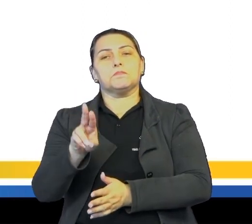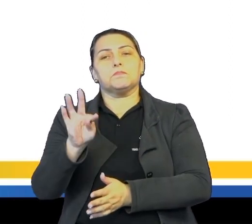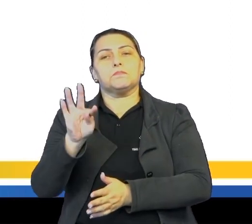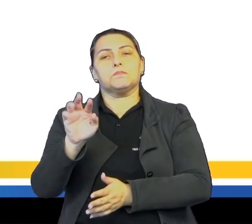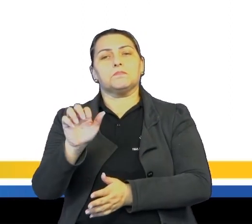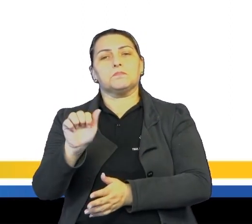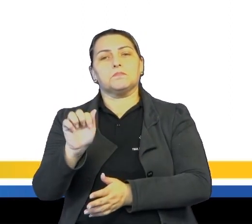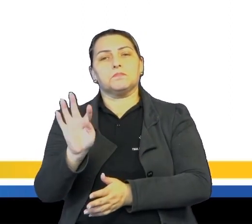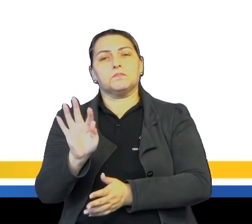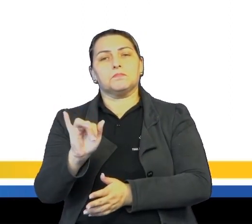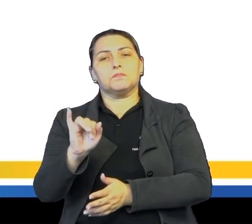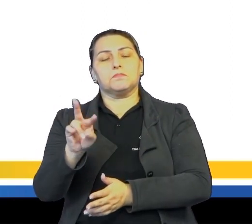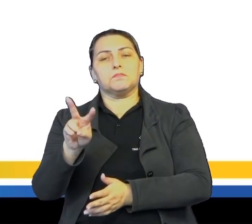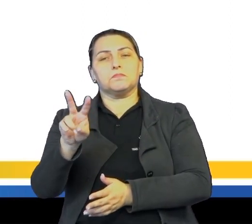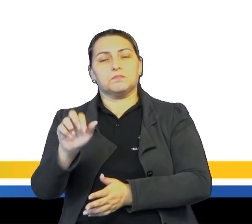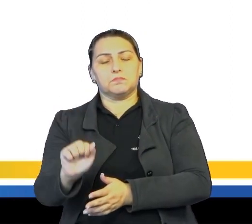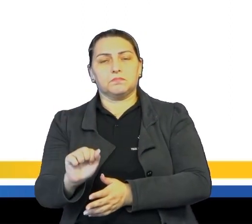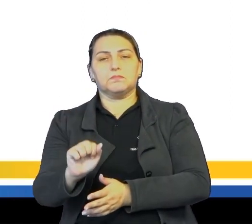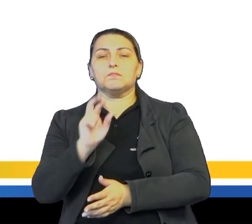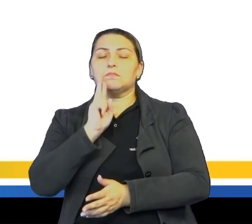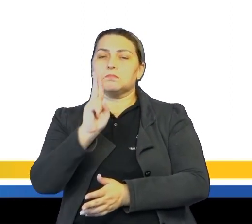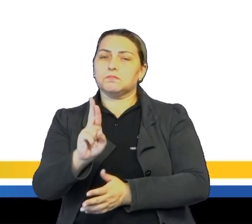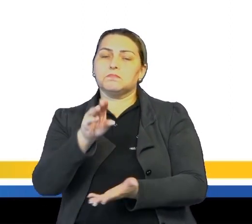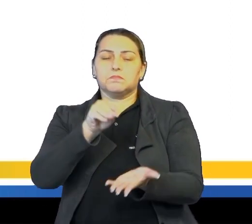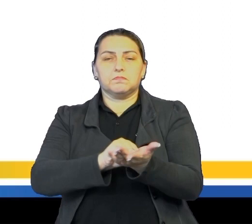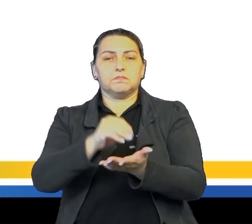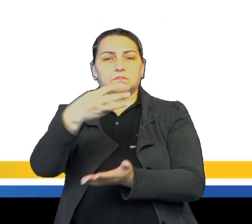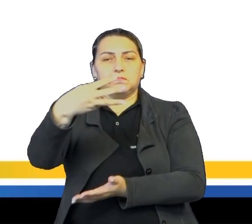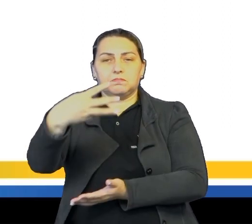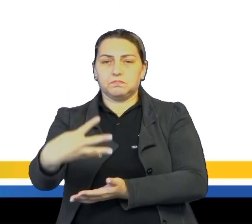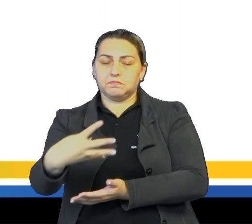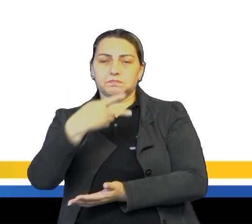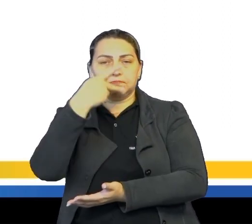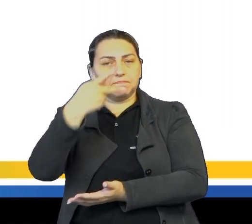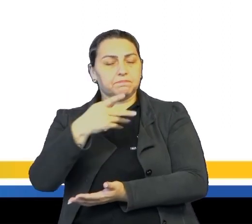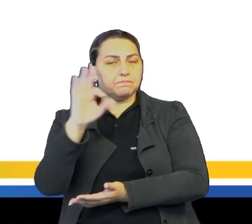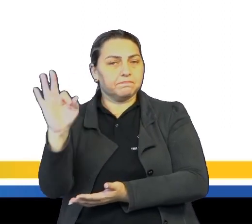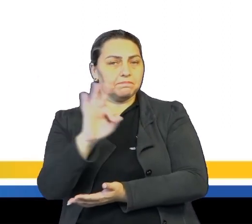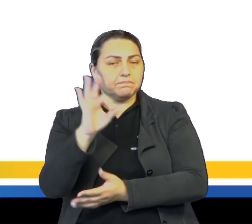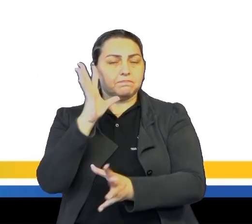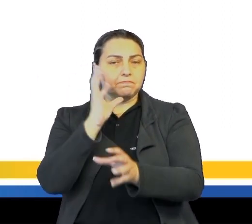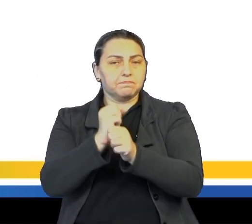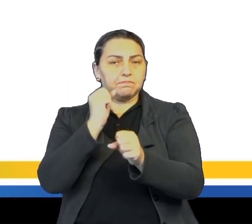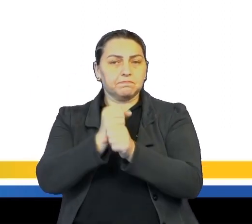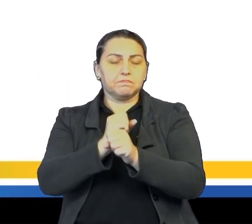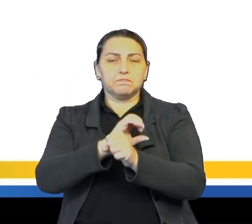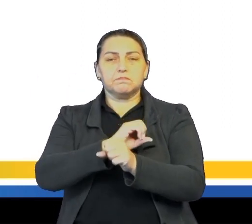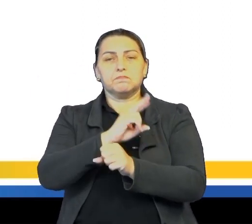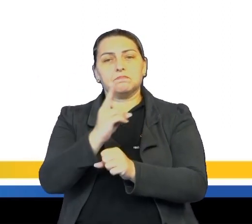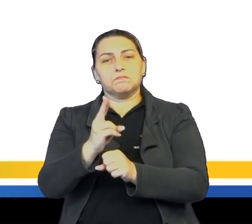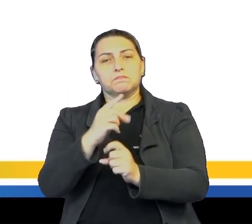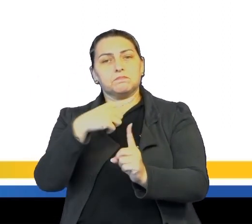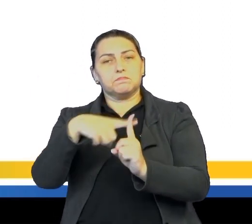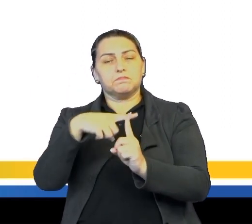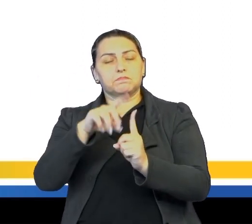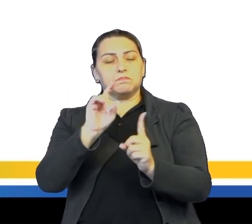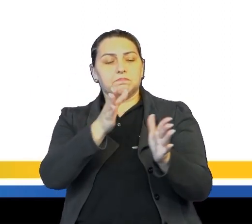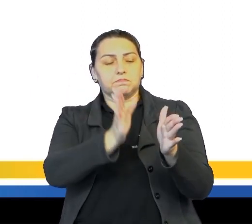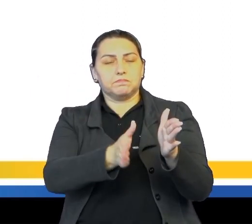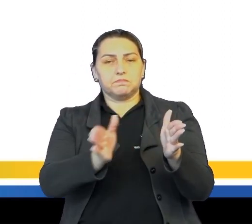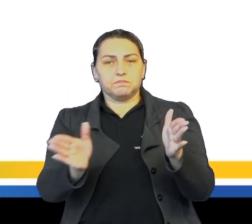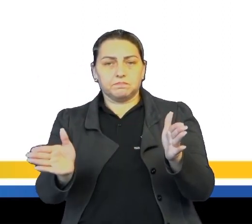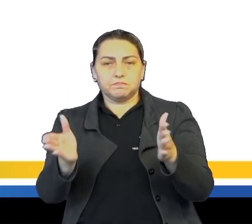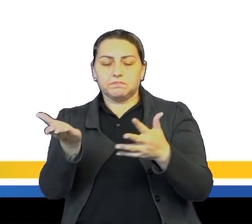tá bom e o resultado que tava faltando é o 34 pois ele não falou de soma ou total ele falou apenas da ordem